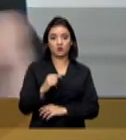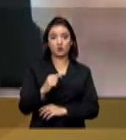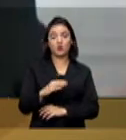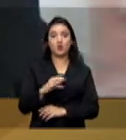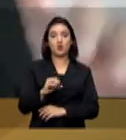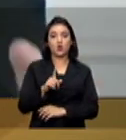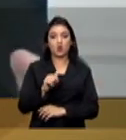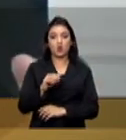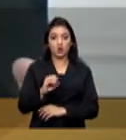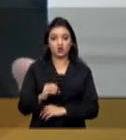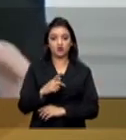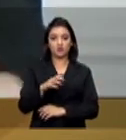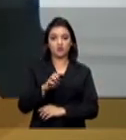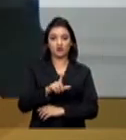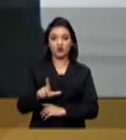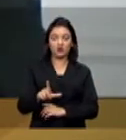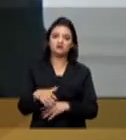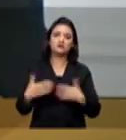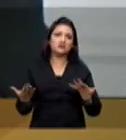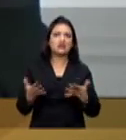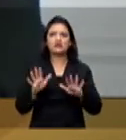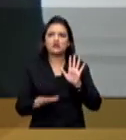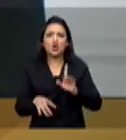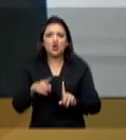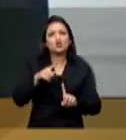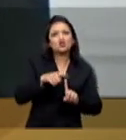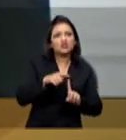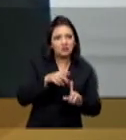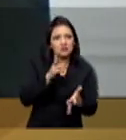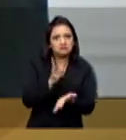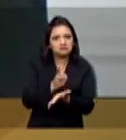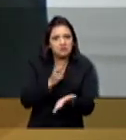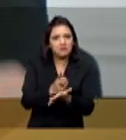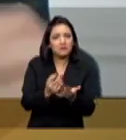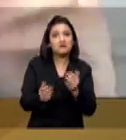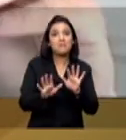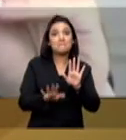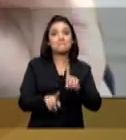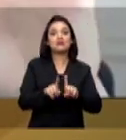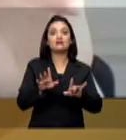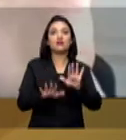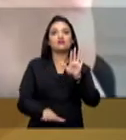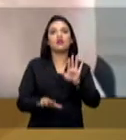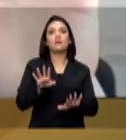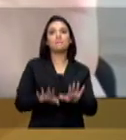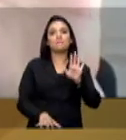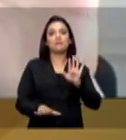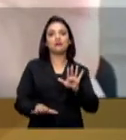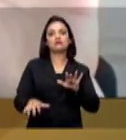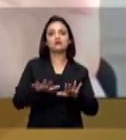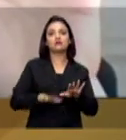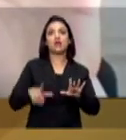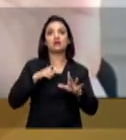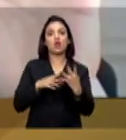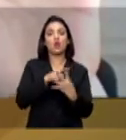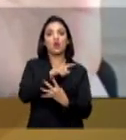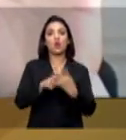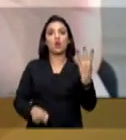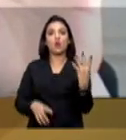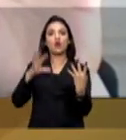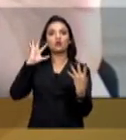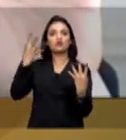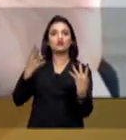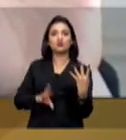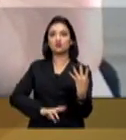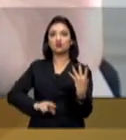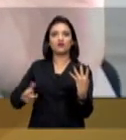seja, o tipo penal é o mesmo, mas dependendo das circunstâncias da conduta, ele aplica 4 posições diferentes.